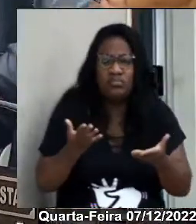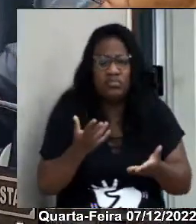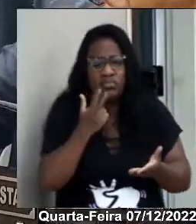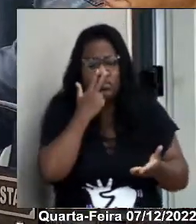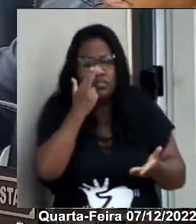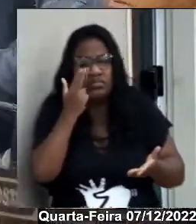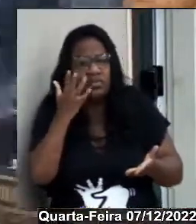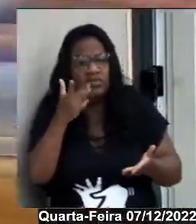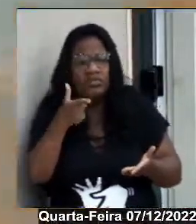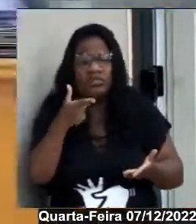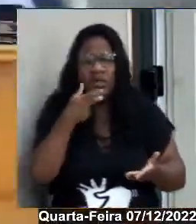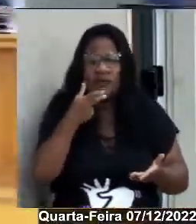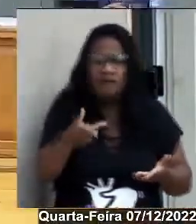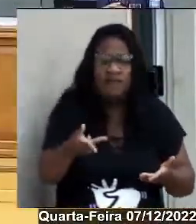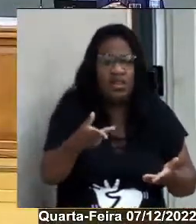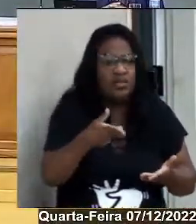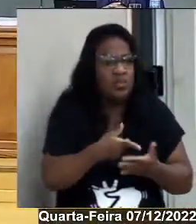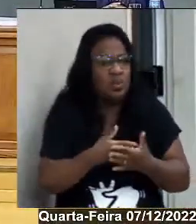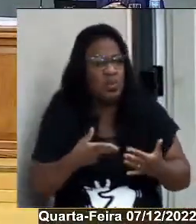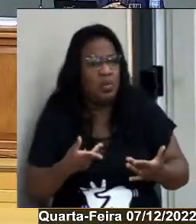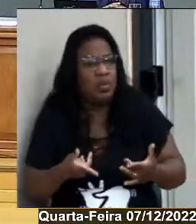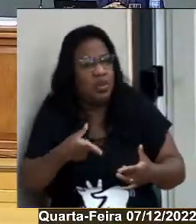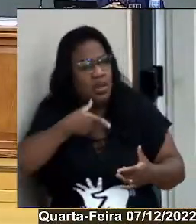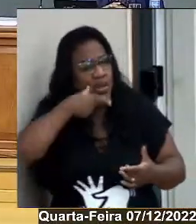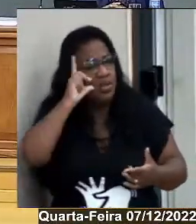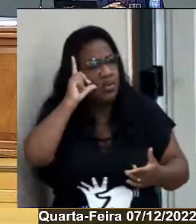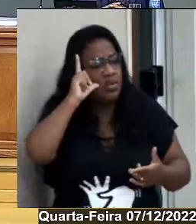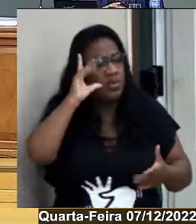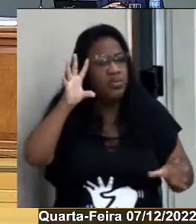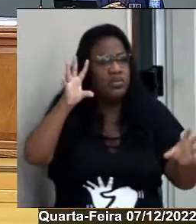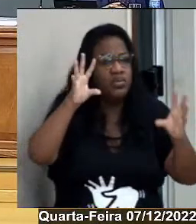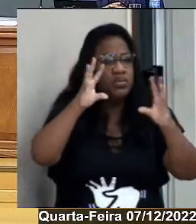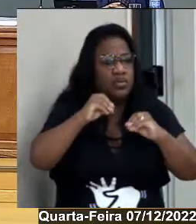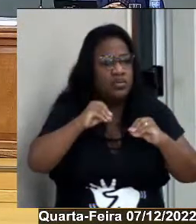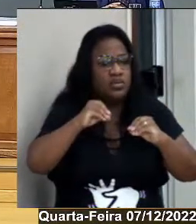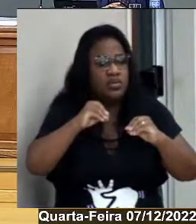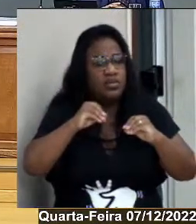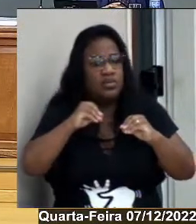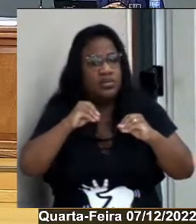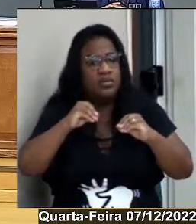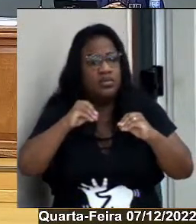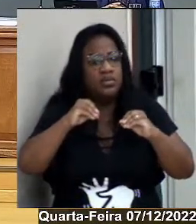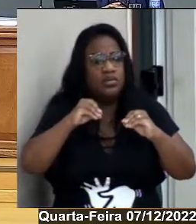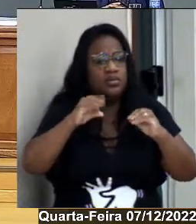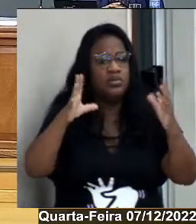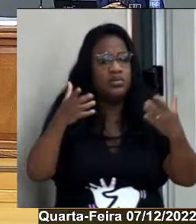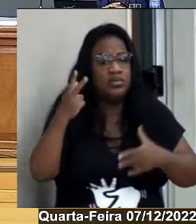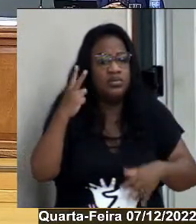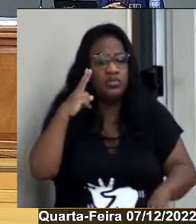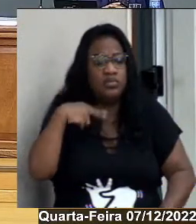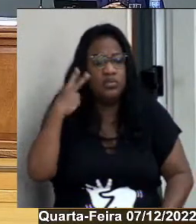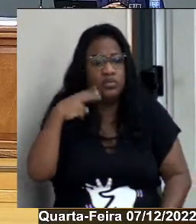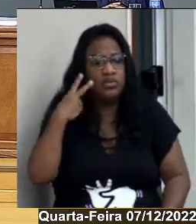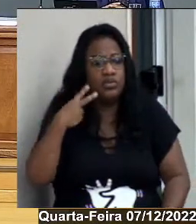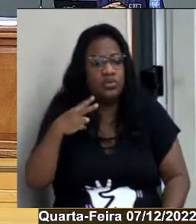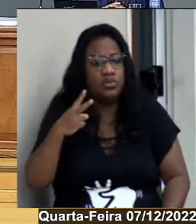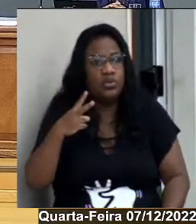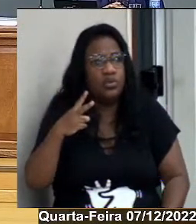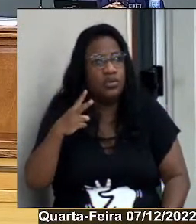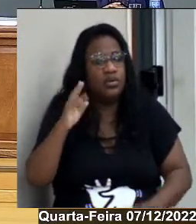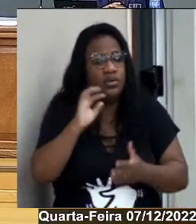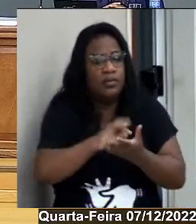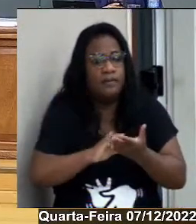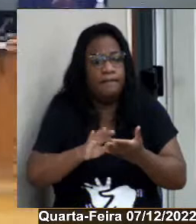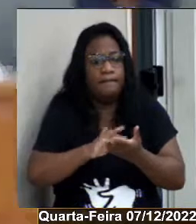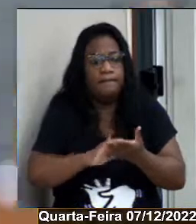foi às 8. Agora o senhor está falando que é ontem. Foi ontem à noite. Não havendo mais discussão, vai à votação, os vereadores podem computar o